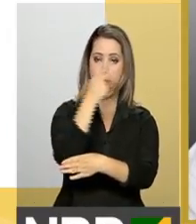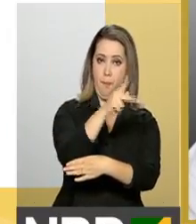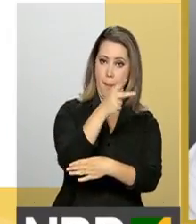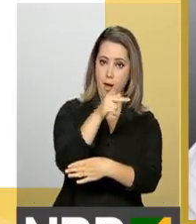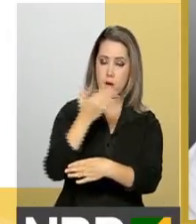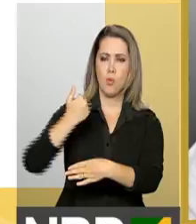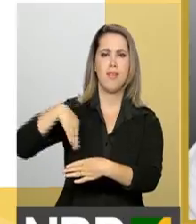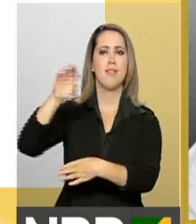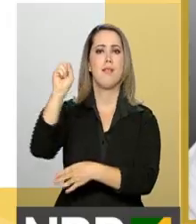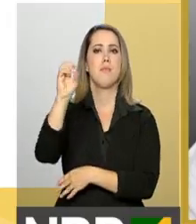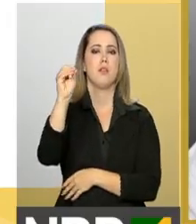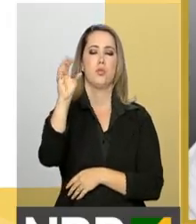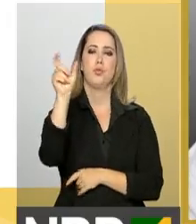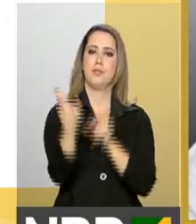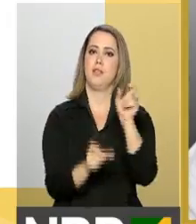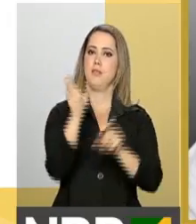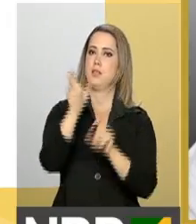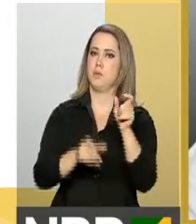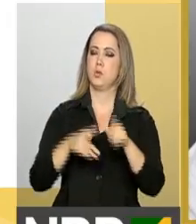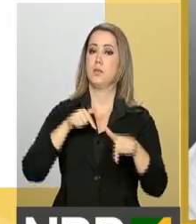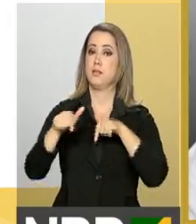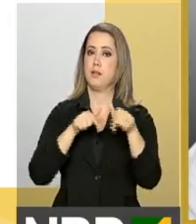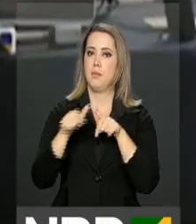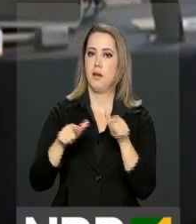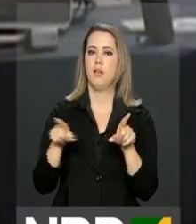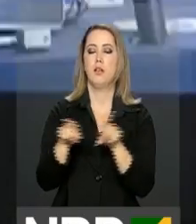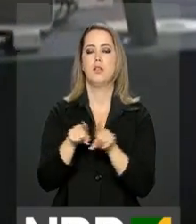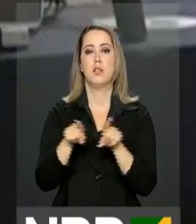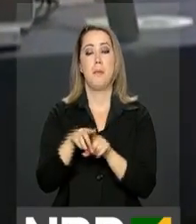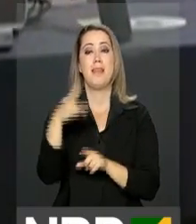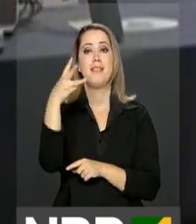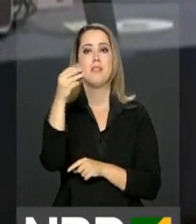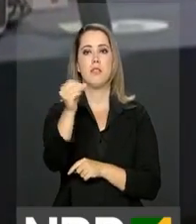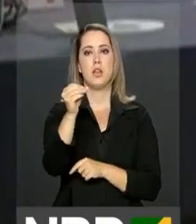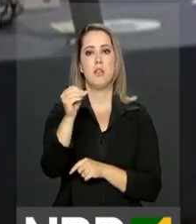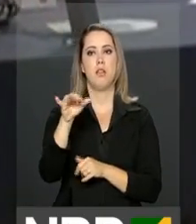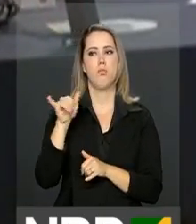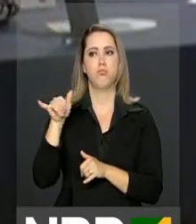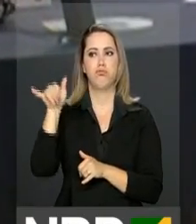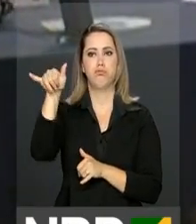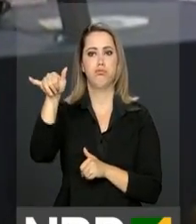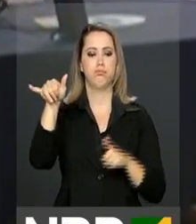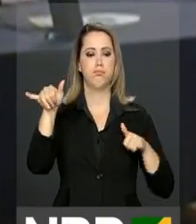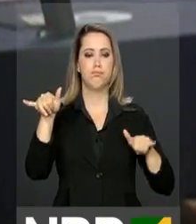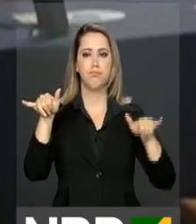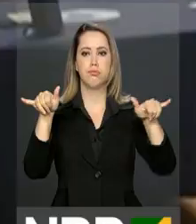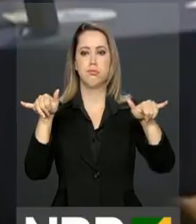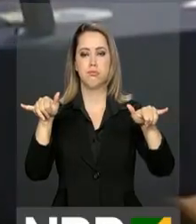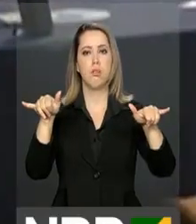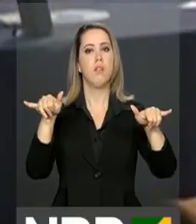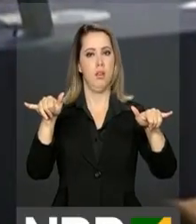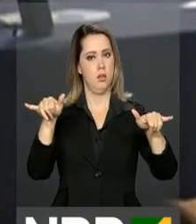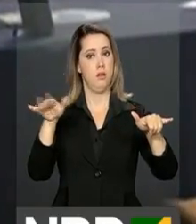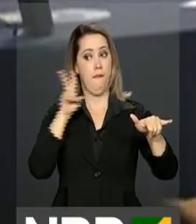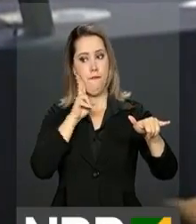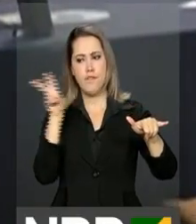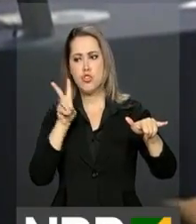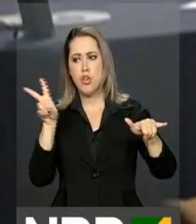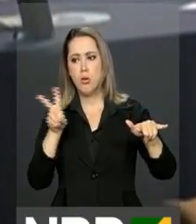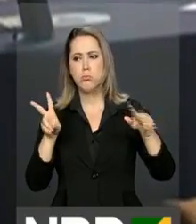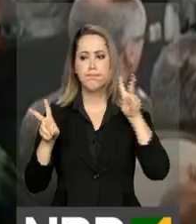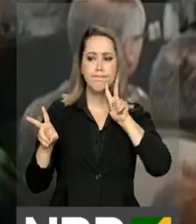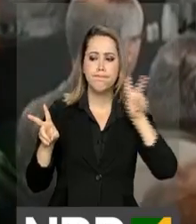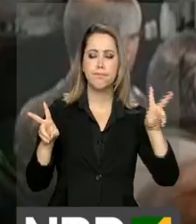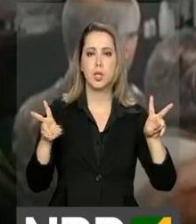também mobilizados 30 aeronaves mais do que isso como nós aqui assistimos o que nós estamos